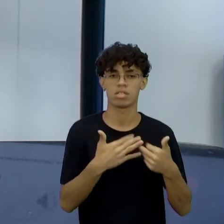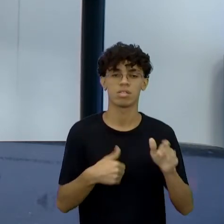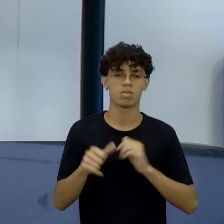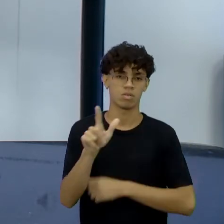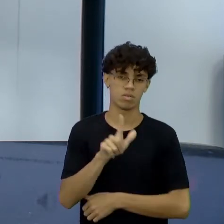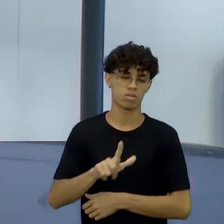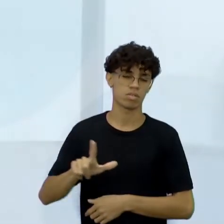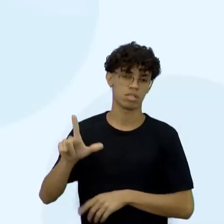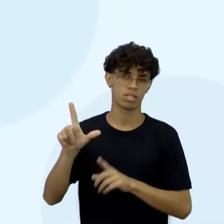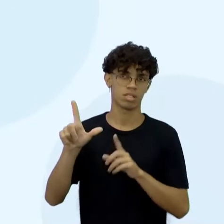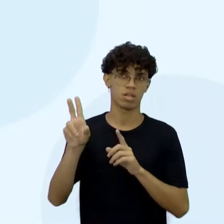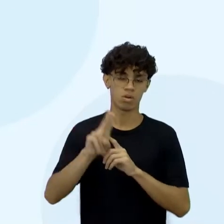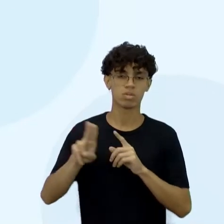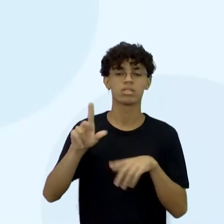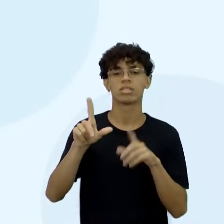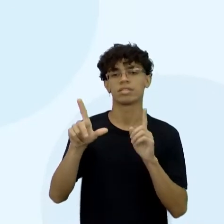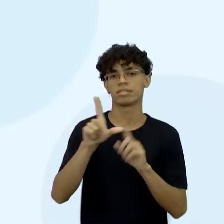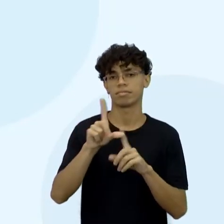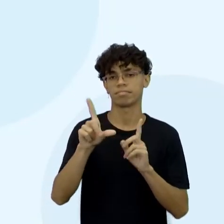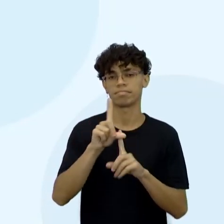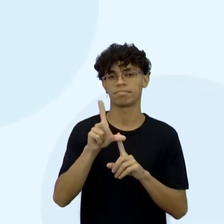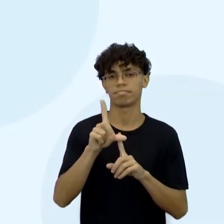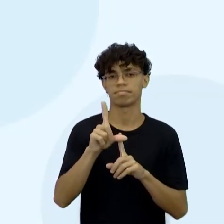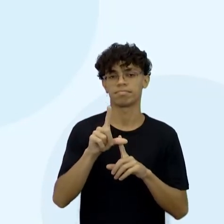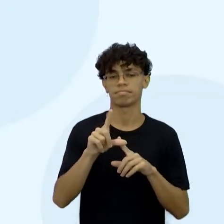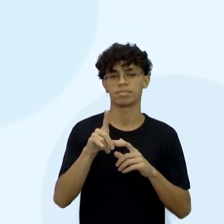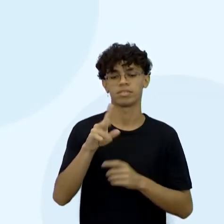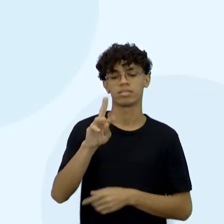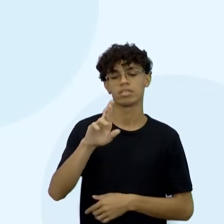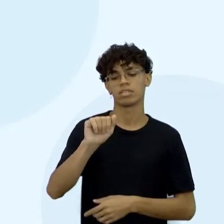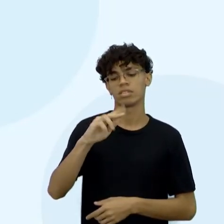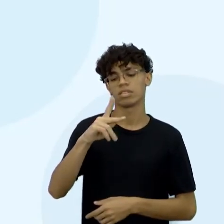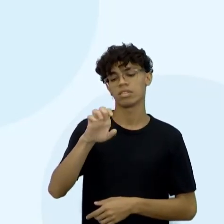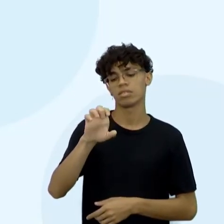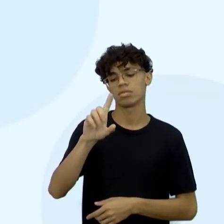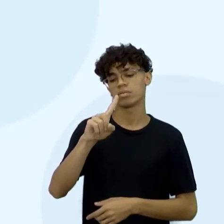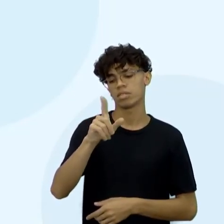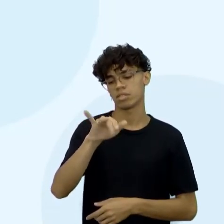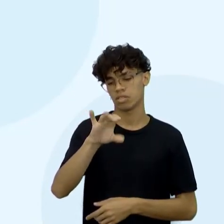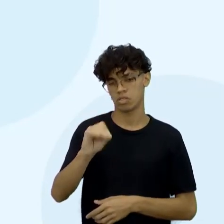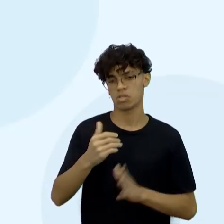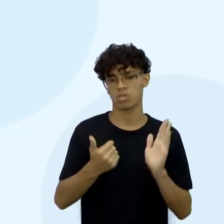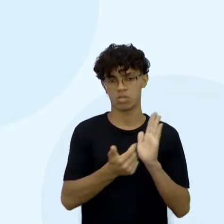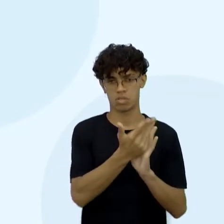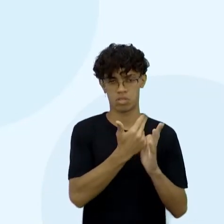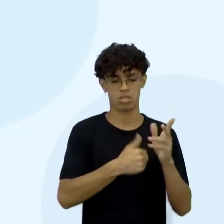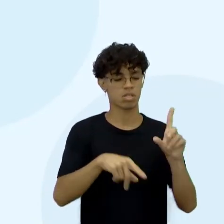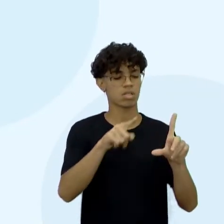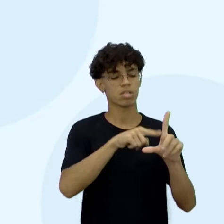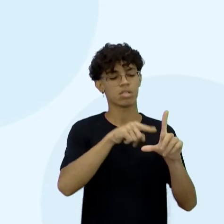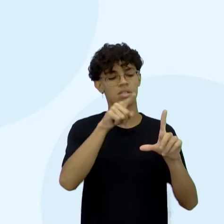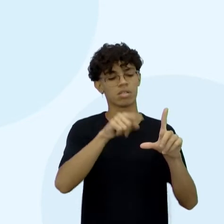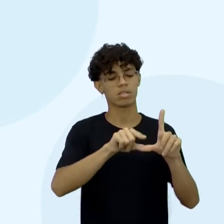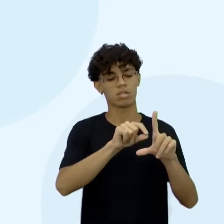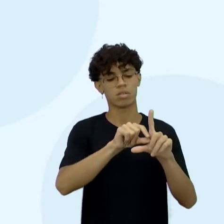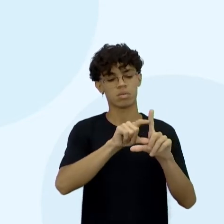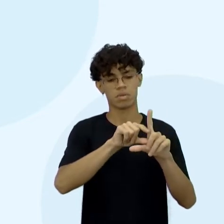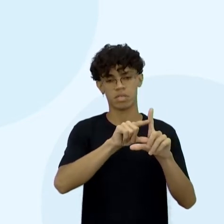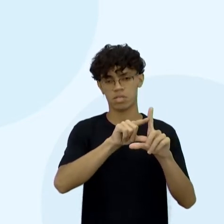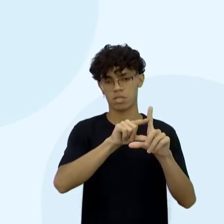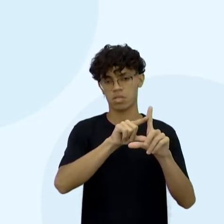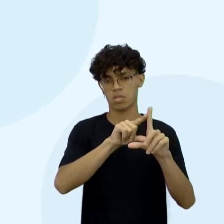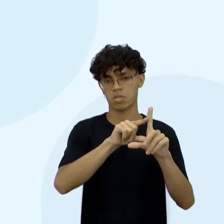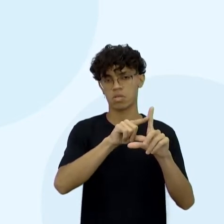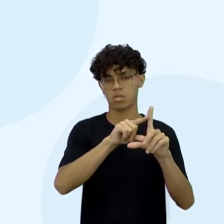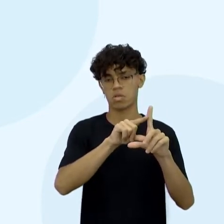aí. Então, como vão ficar, ó? A área do trapézio vai ser o quê? A base menor, qual é o tamanho dessa base